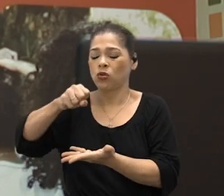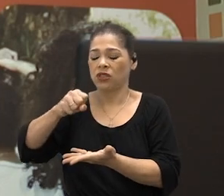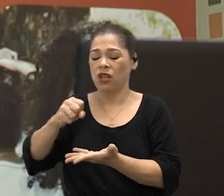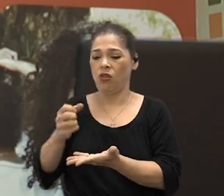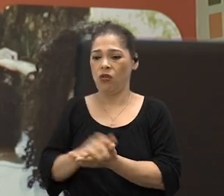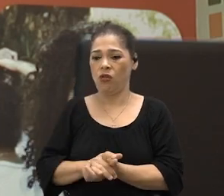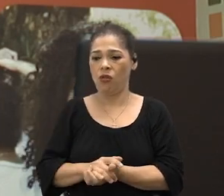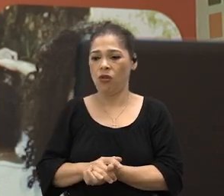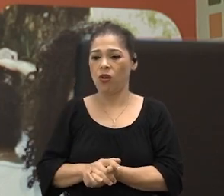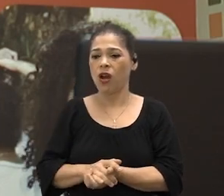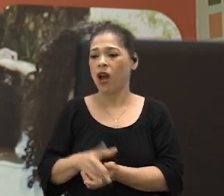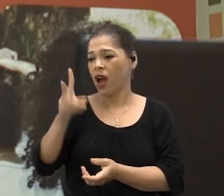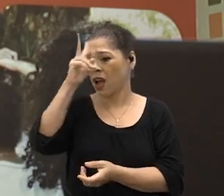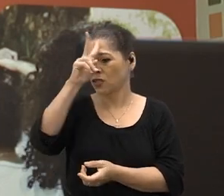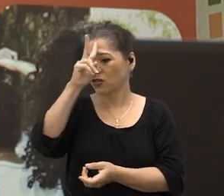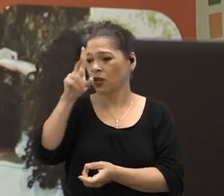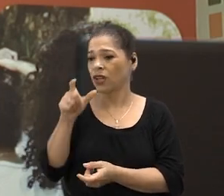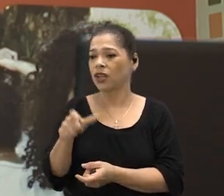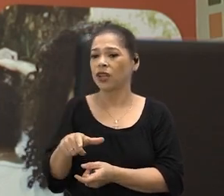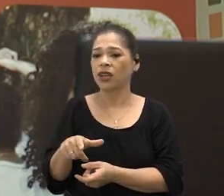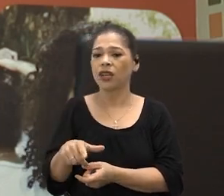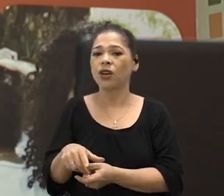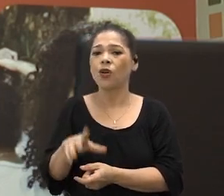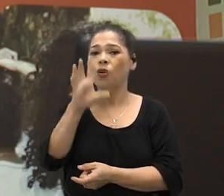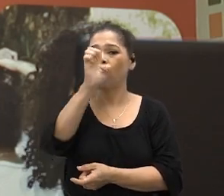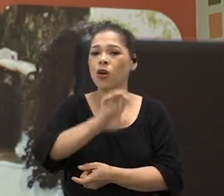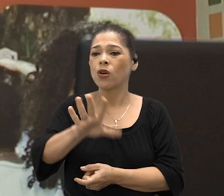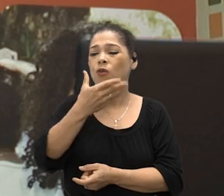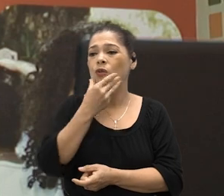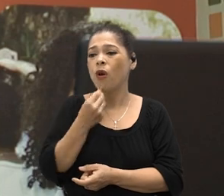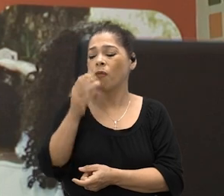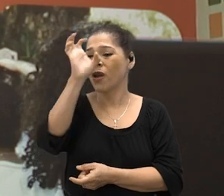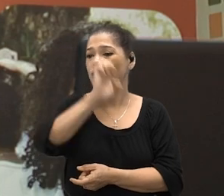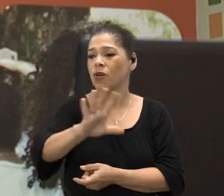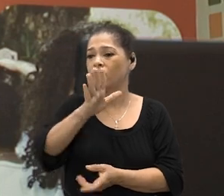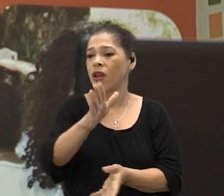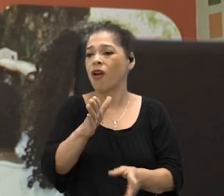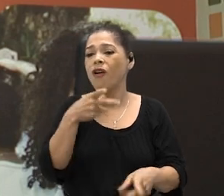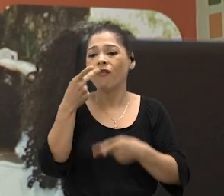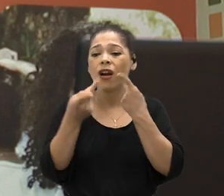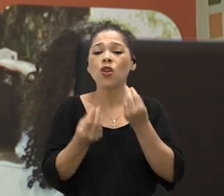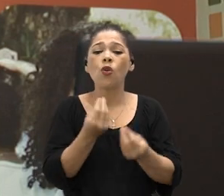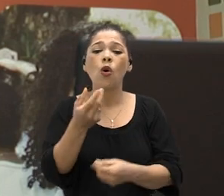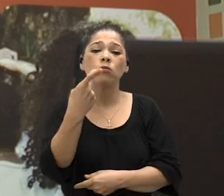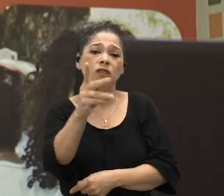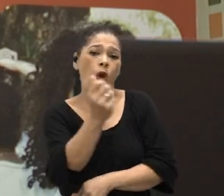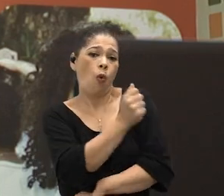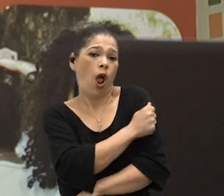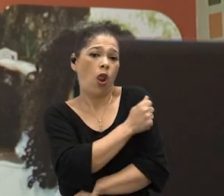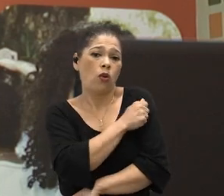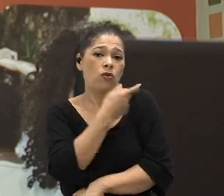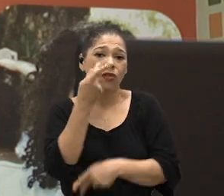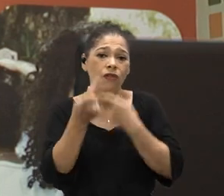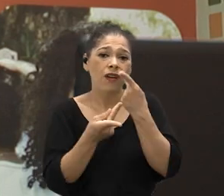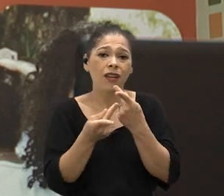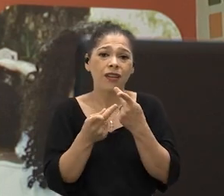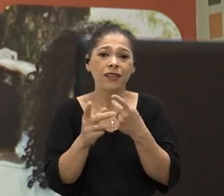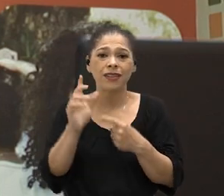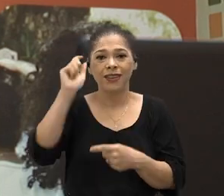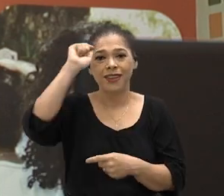colonizador a história que o colonizador conta e como aluno recebe a